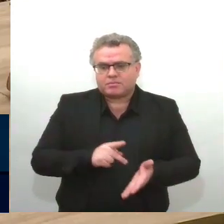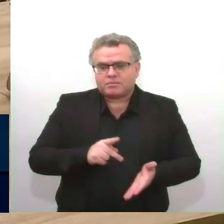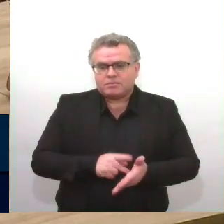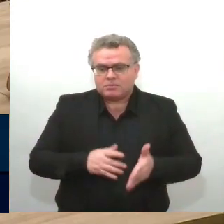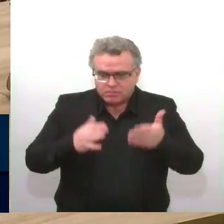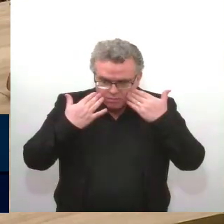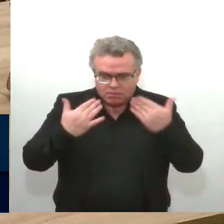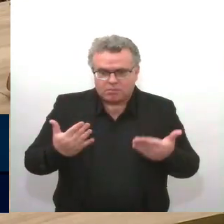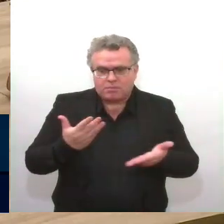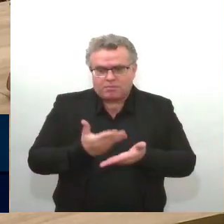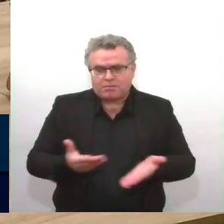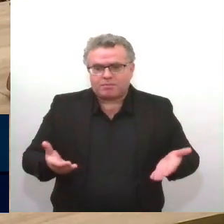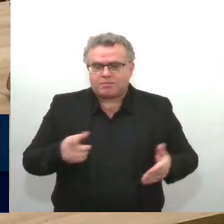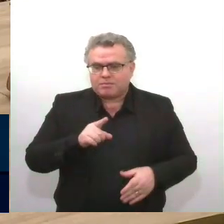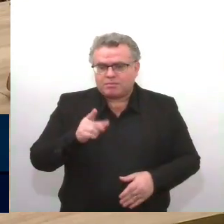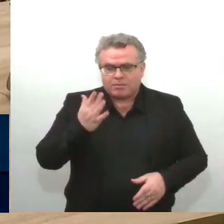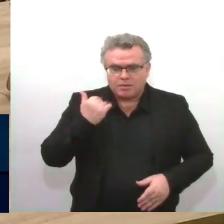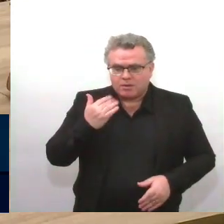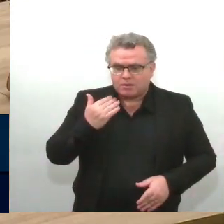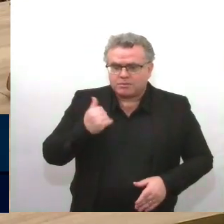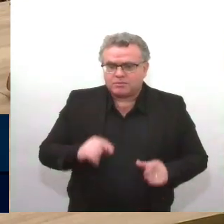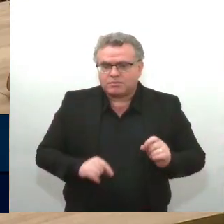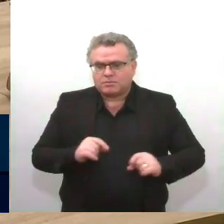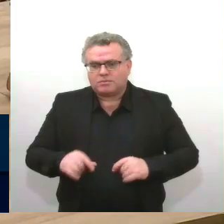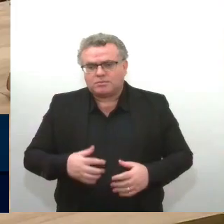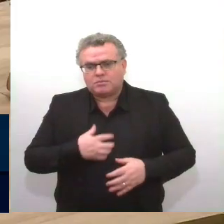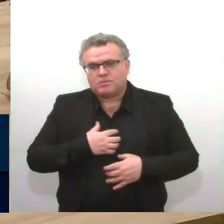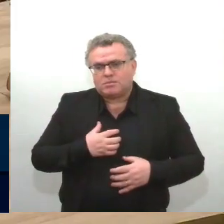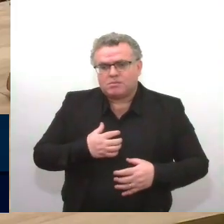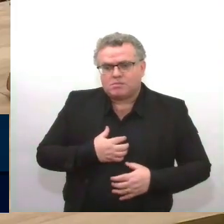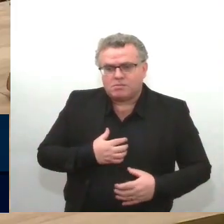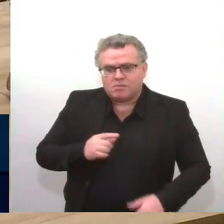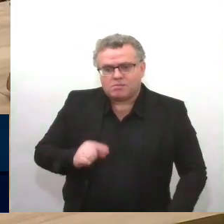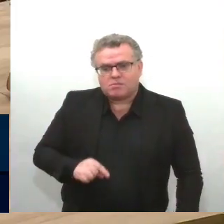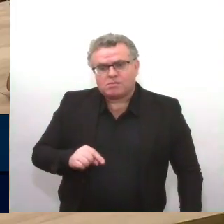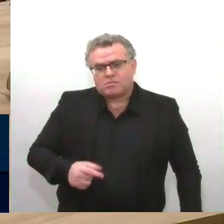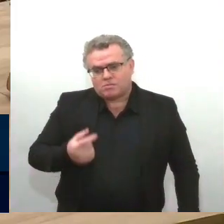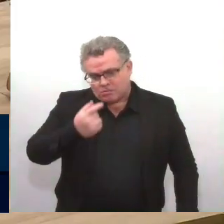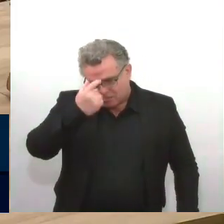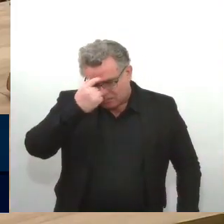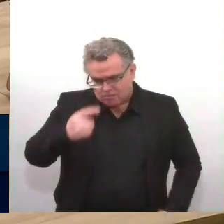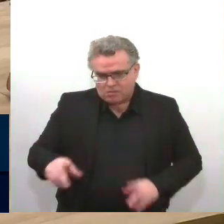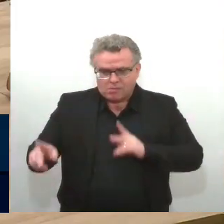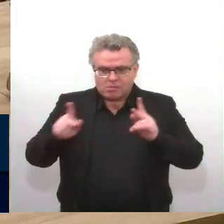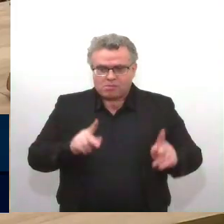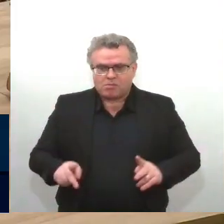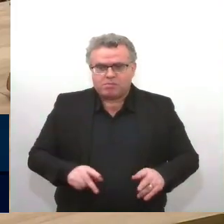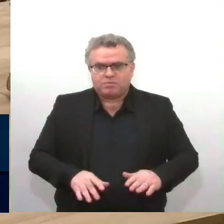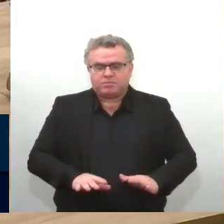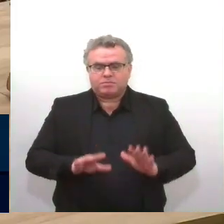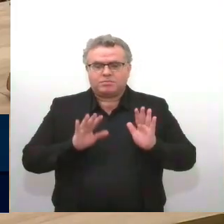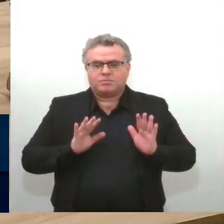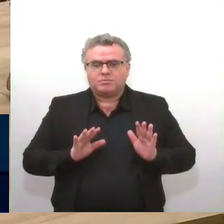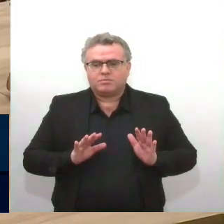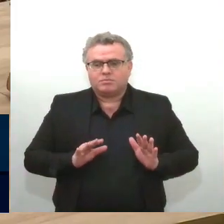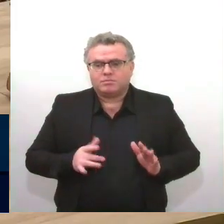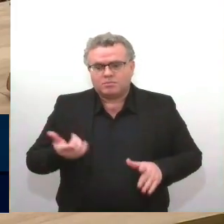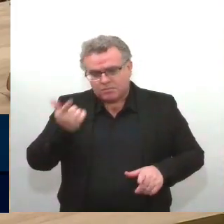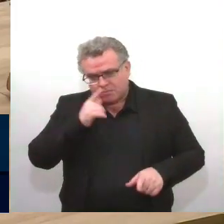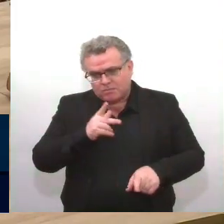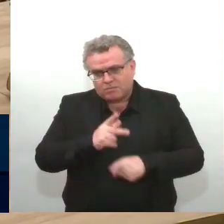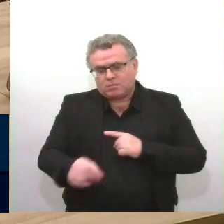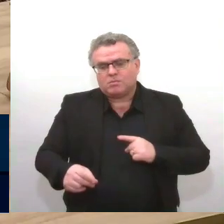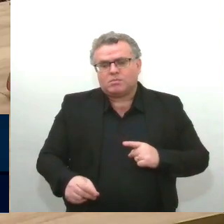também tem essa sensação de que a nossa Consciência em paz não tem vitória melhor do que isso eu sendo